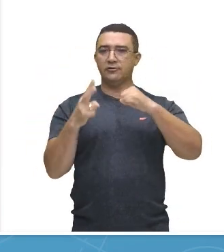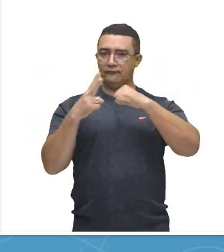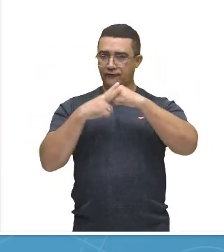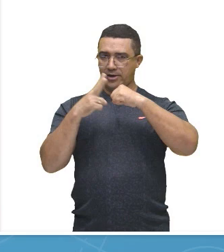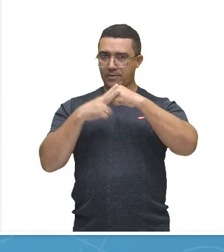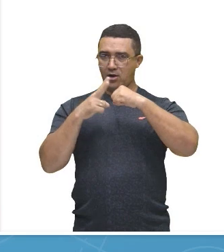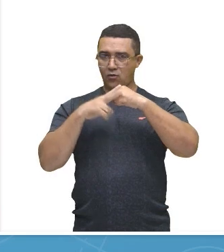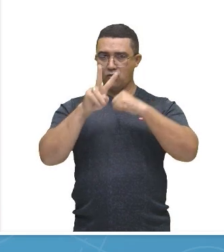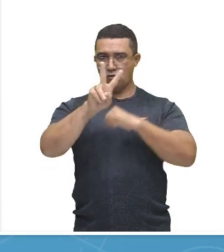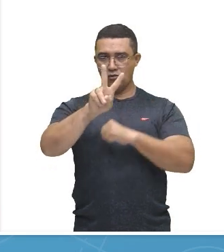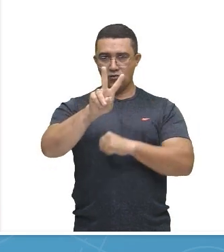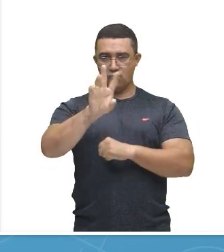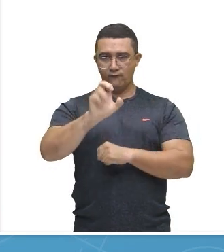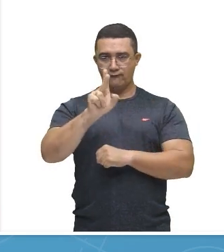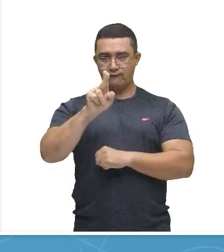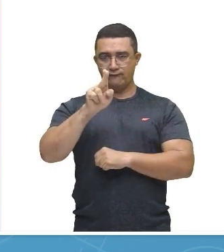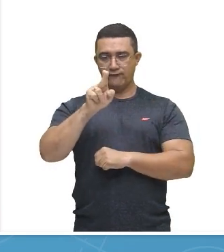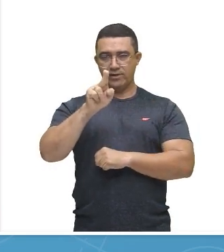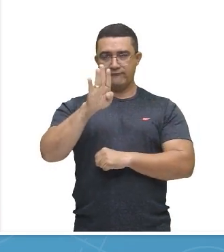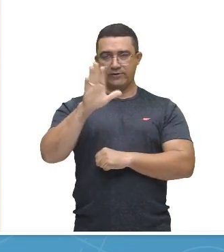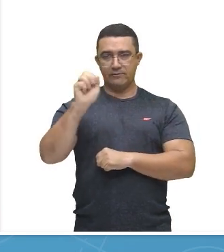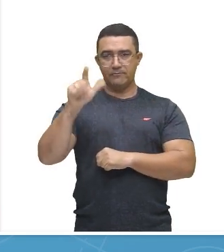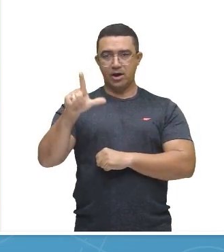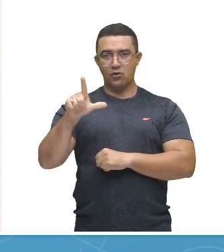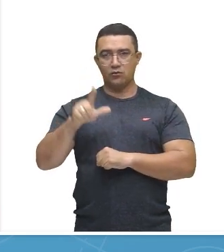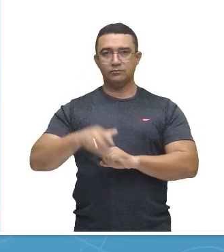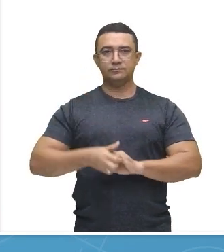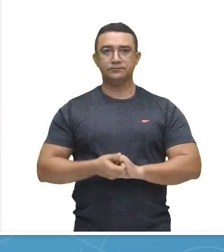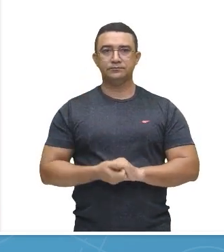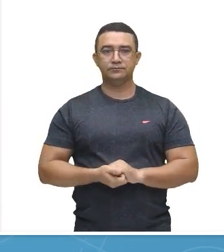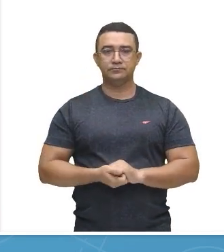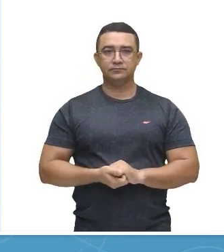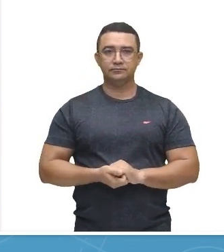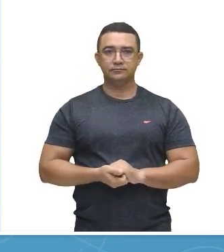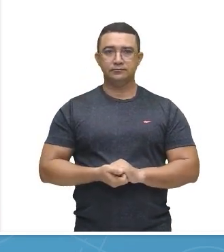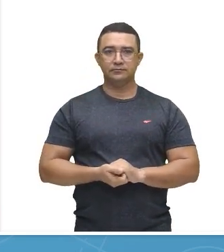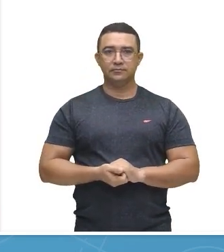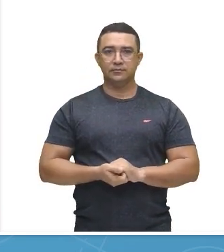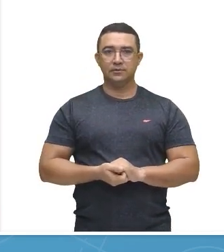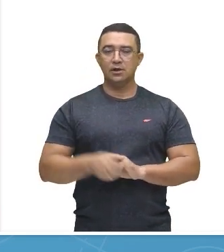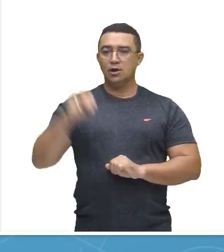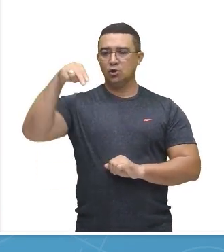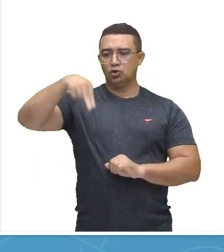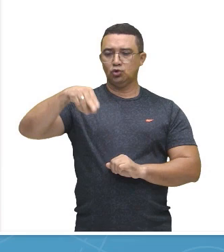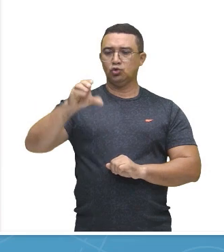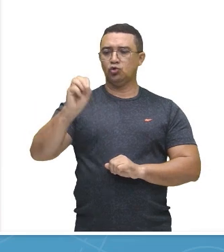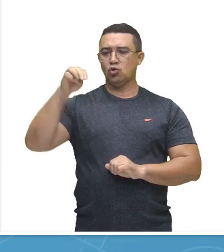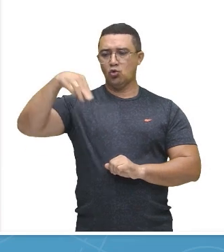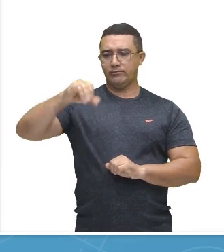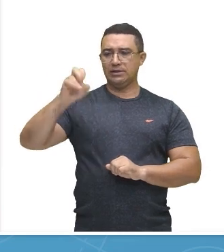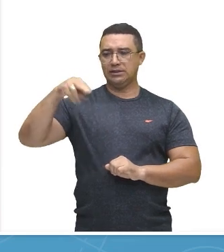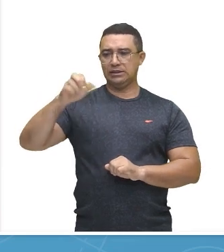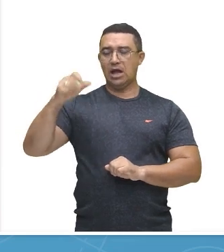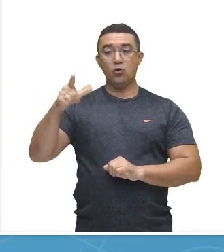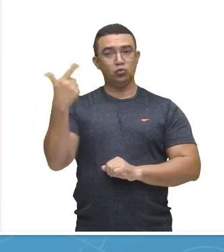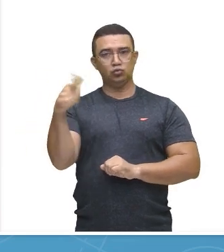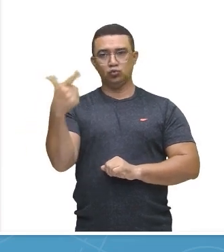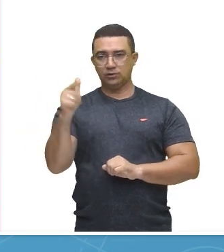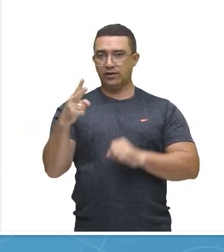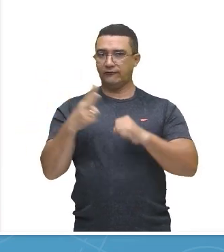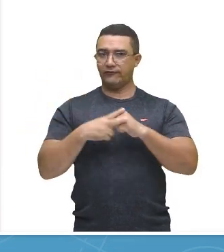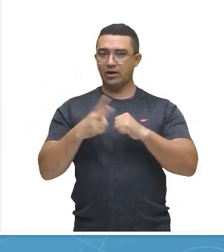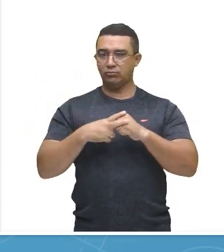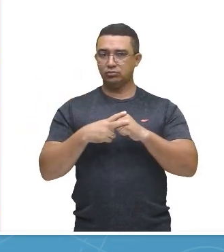sem verbo, o que é uma frase verbal? Nominal é sem verbo. E o que é uma frase verbal? Qual é a